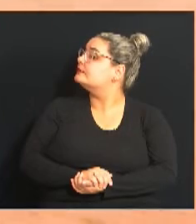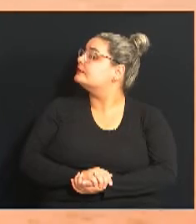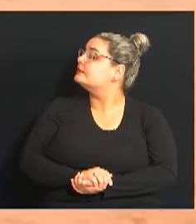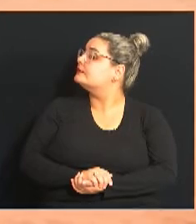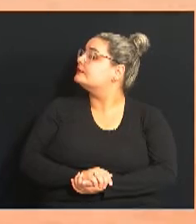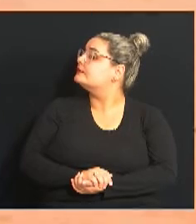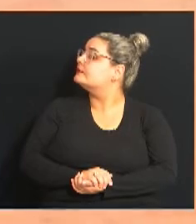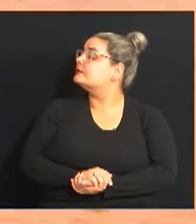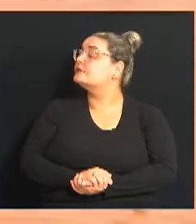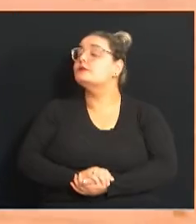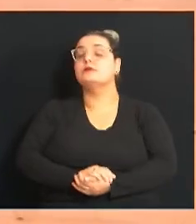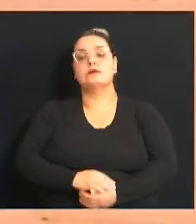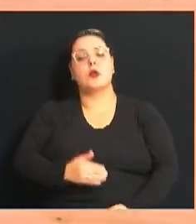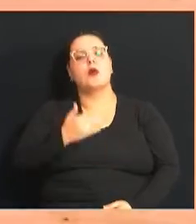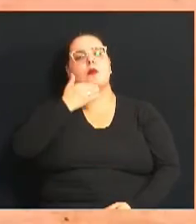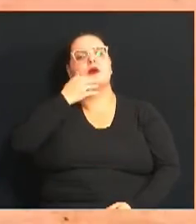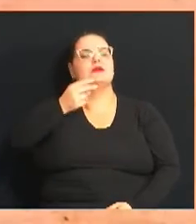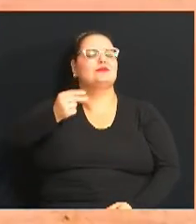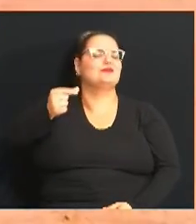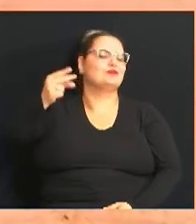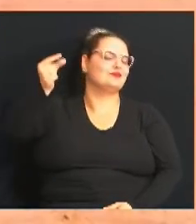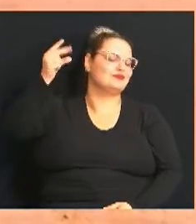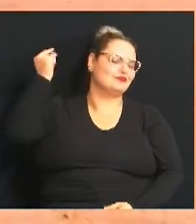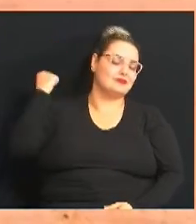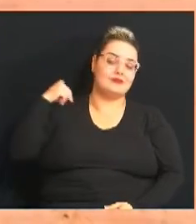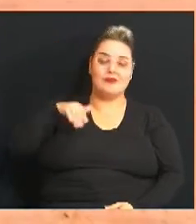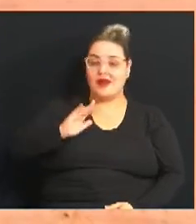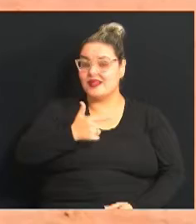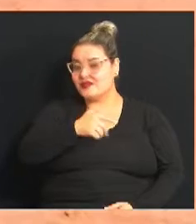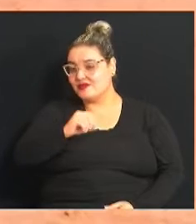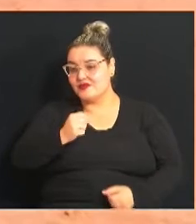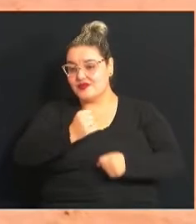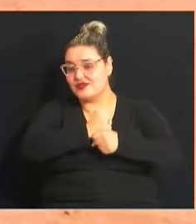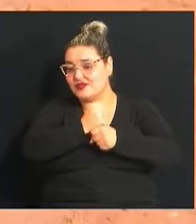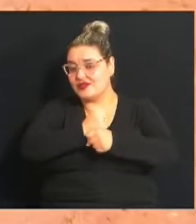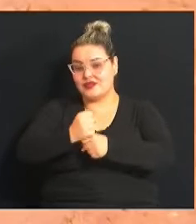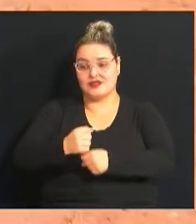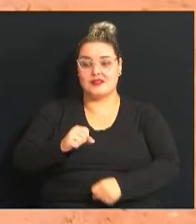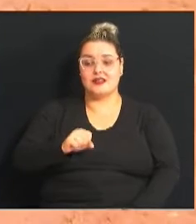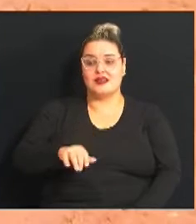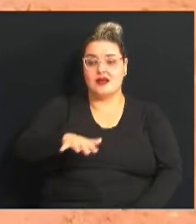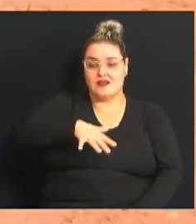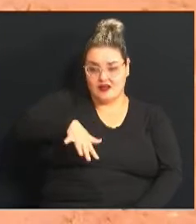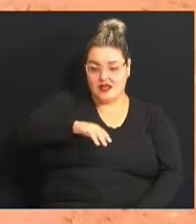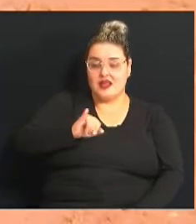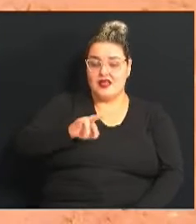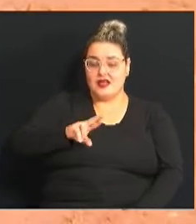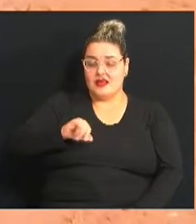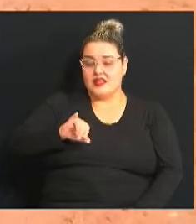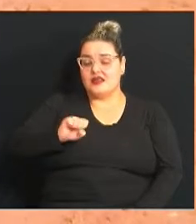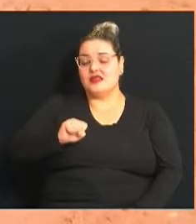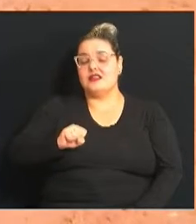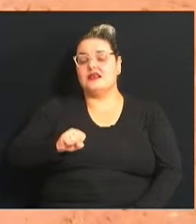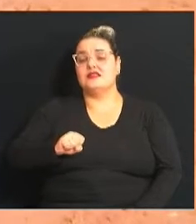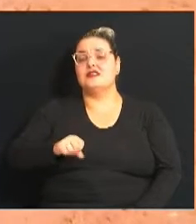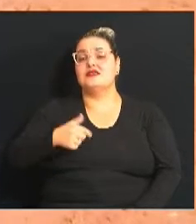Uma demanda antiga. Há mais de 20 anos, os moradores do bairro Satélite Íris 2 pediam uma área de lazer com boa